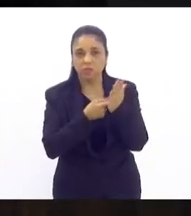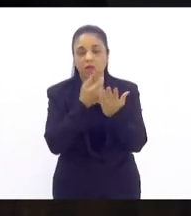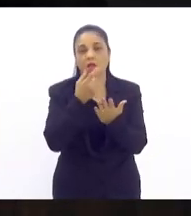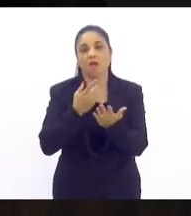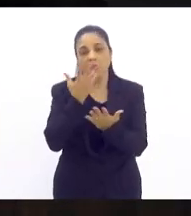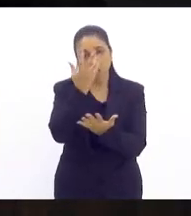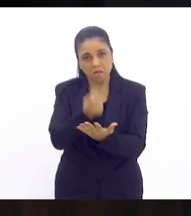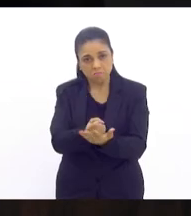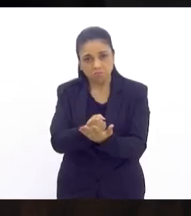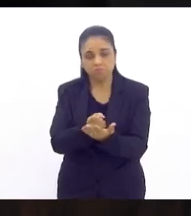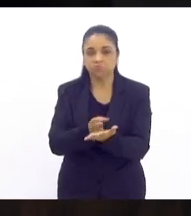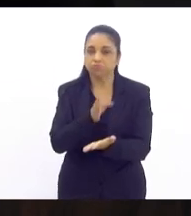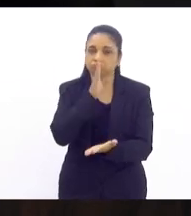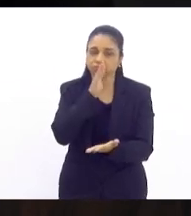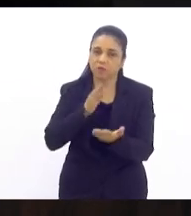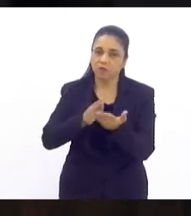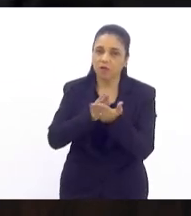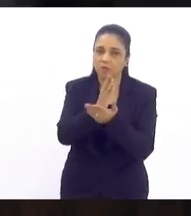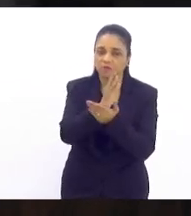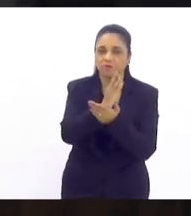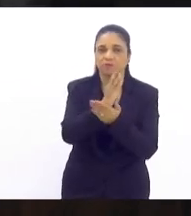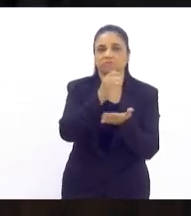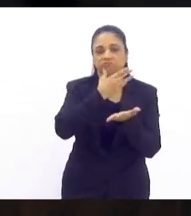Como estão aprovado